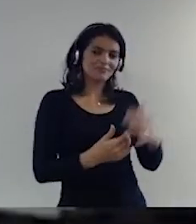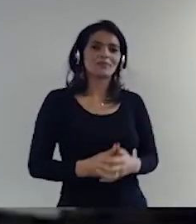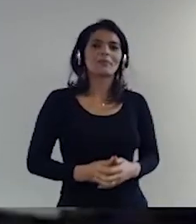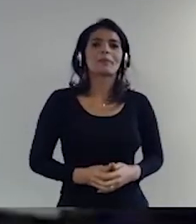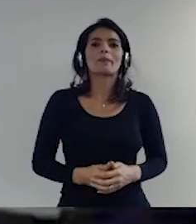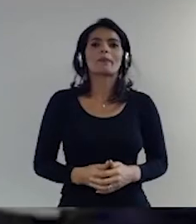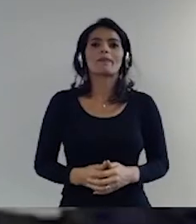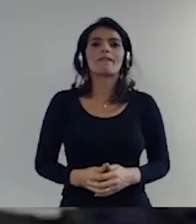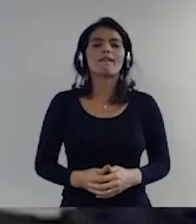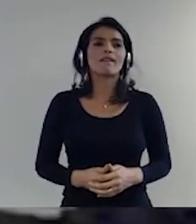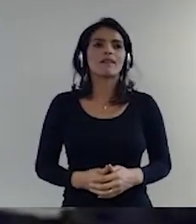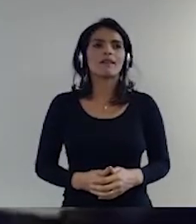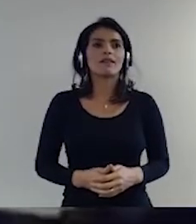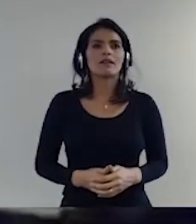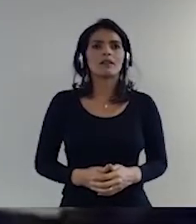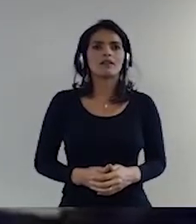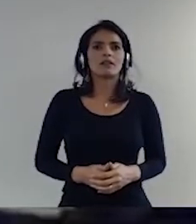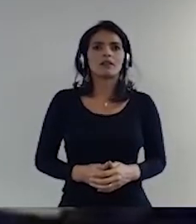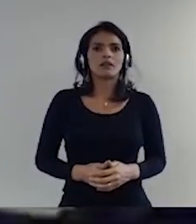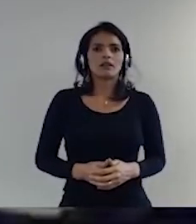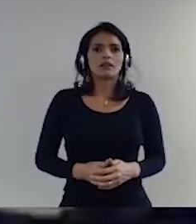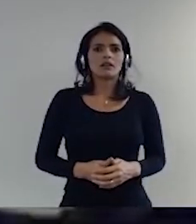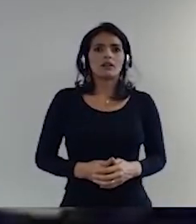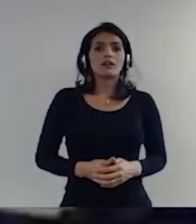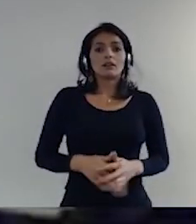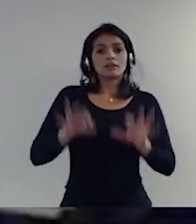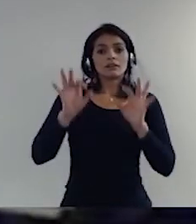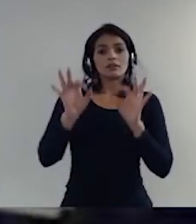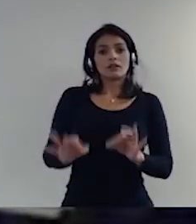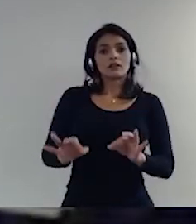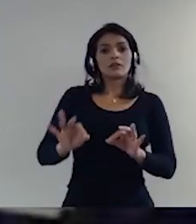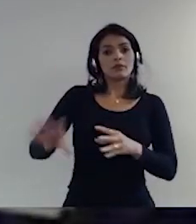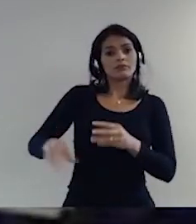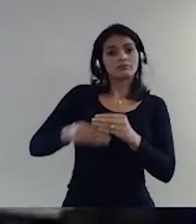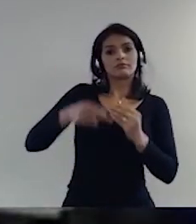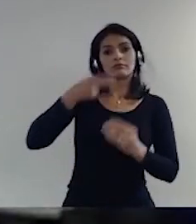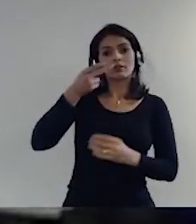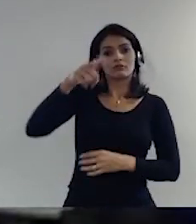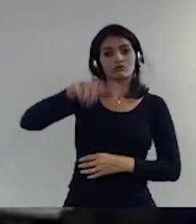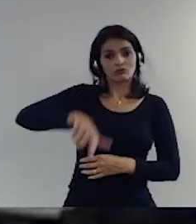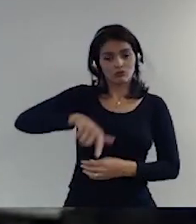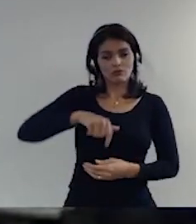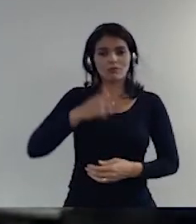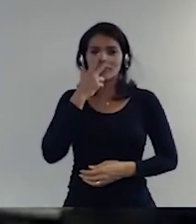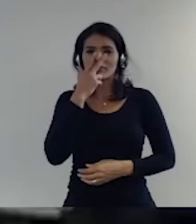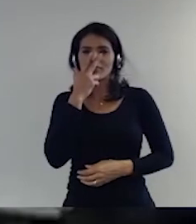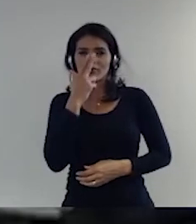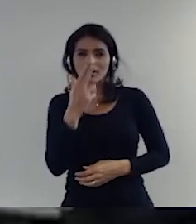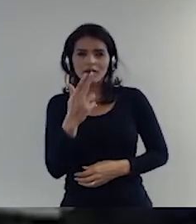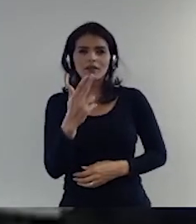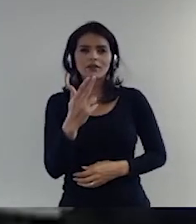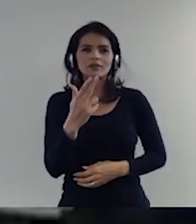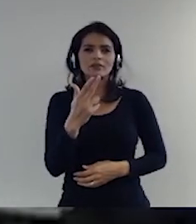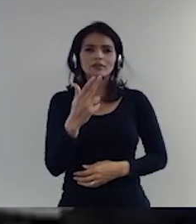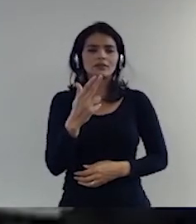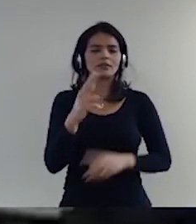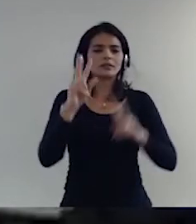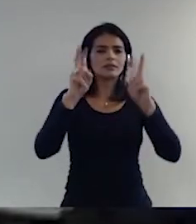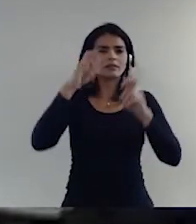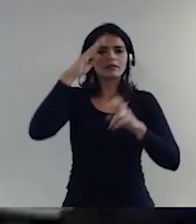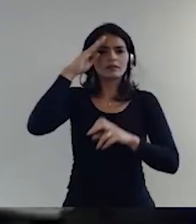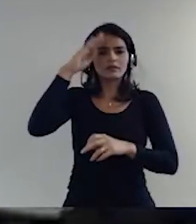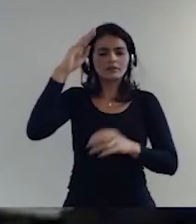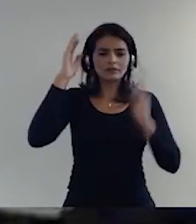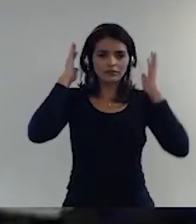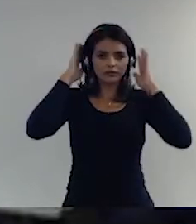A primeira é exatamente para reforçar, sublinhar este aspecto que me parece totalmente central em todo este